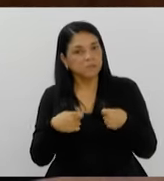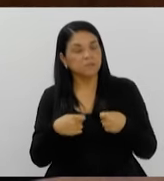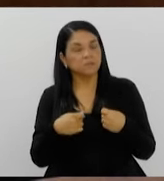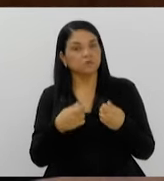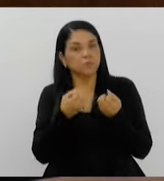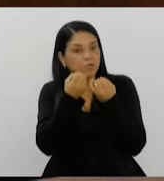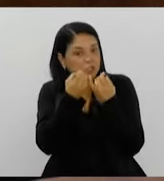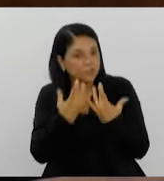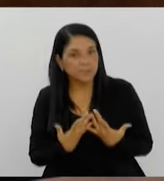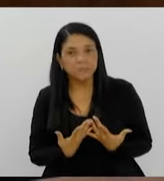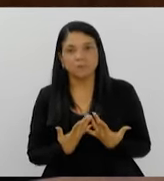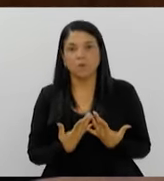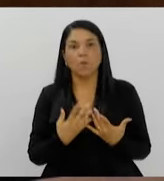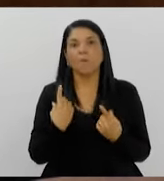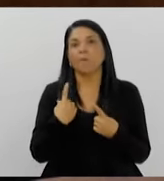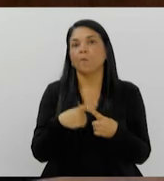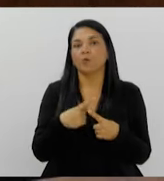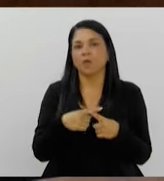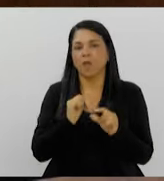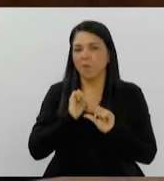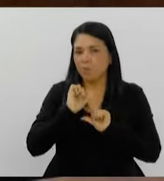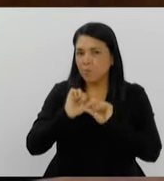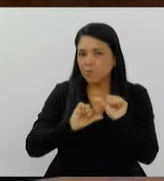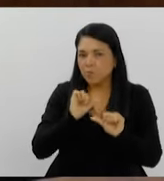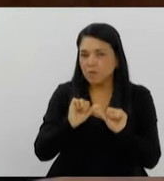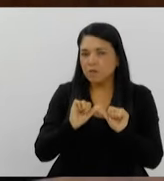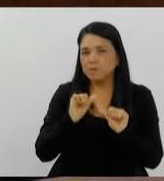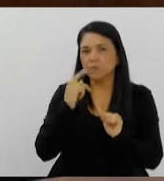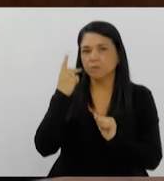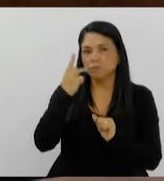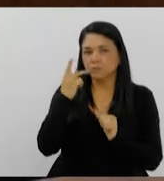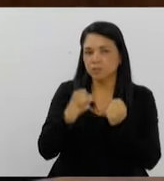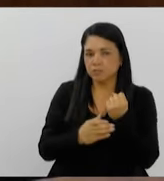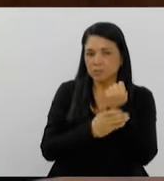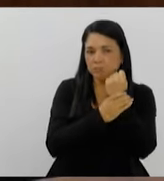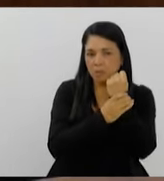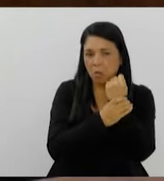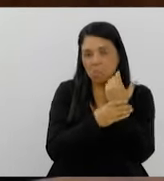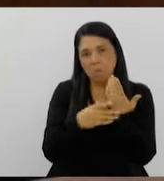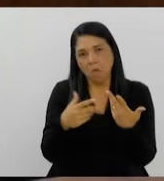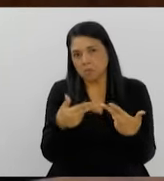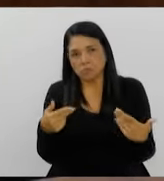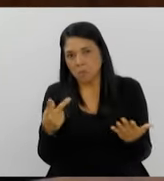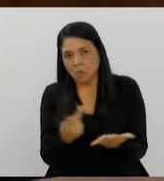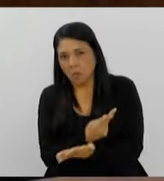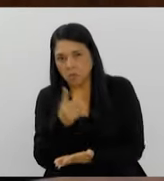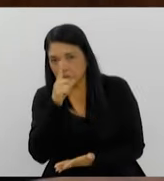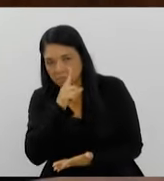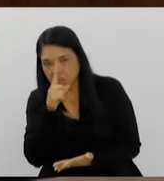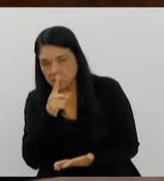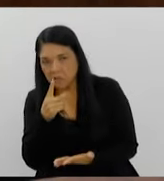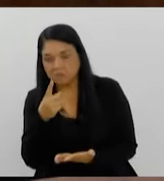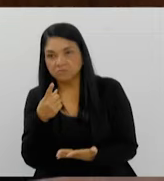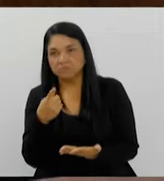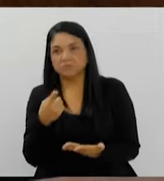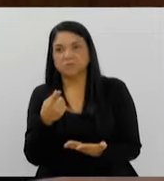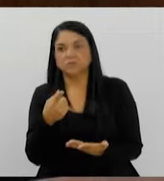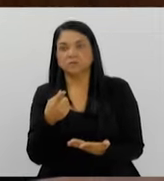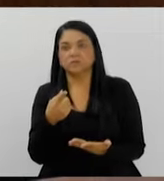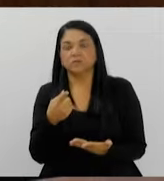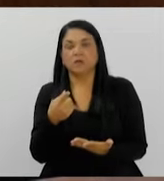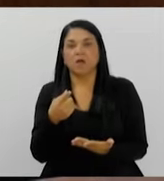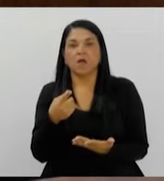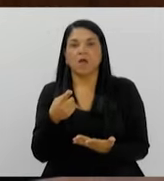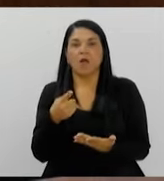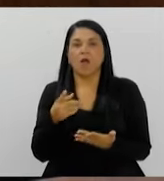porqu é uma mudança na política de segurança foi alguma falha cometida Eu acho que o Parlamento eu não vou aprofundar Porque alguns